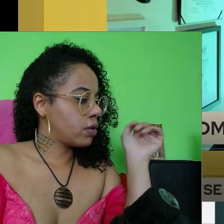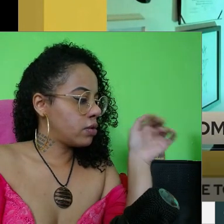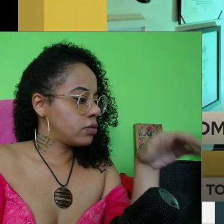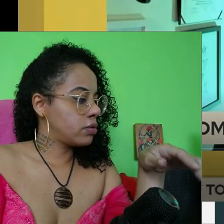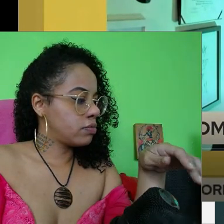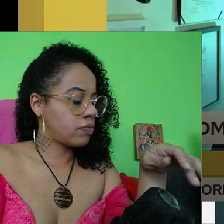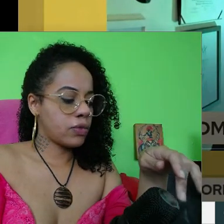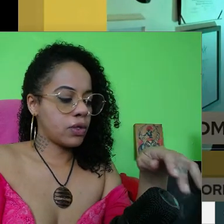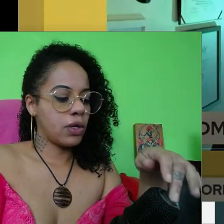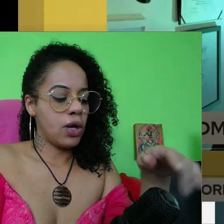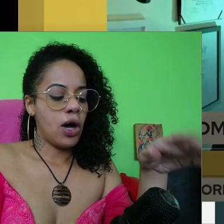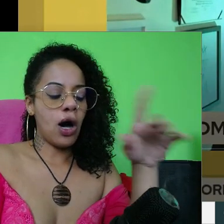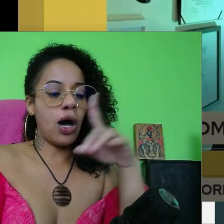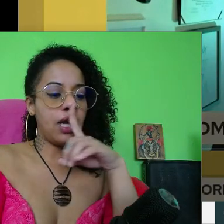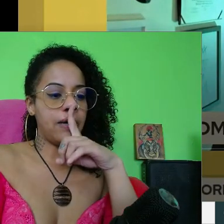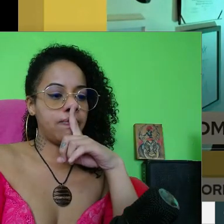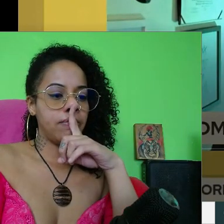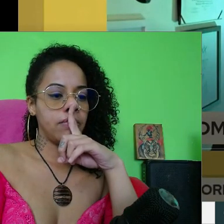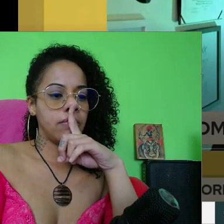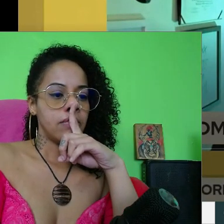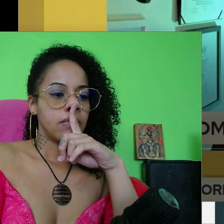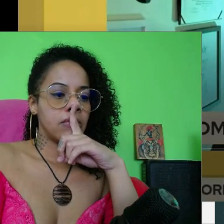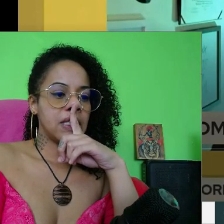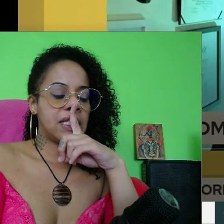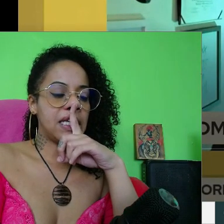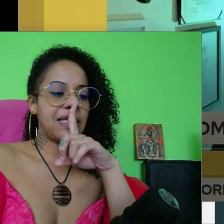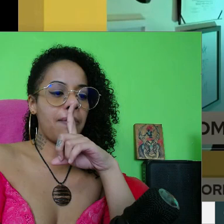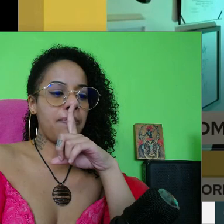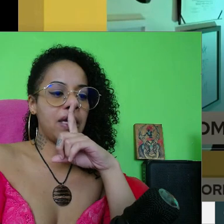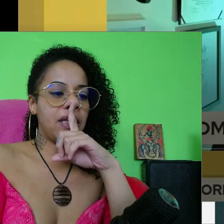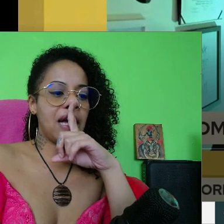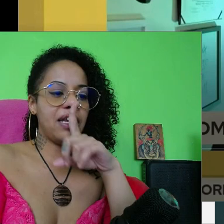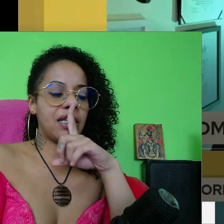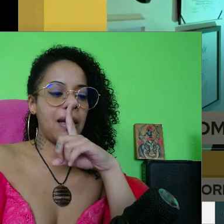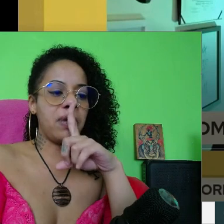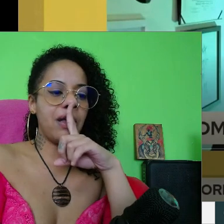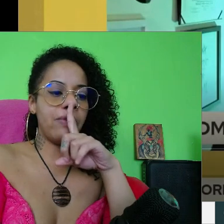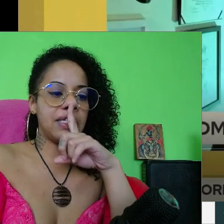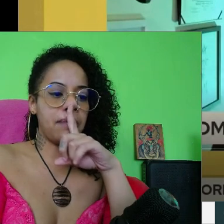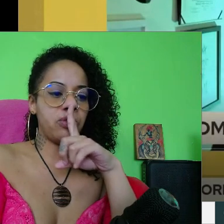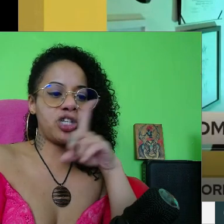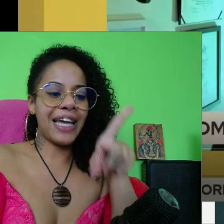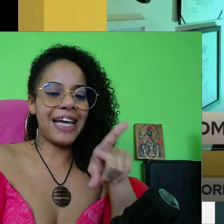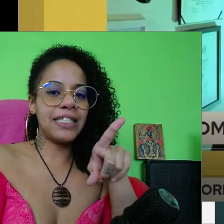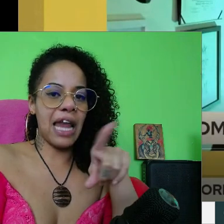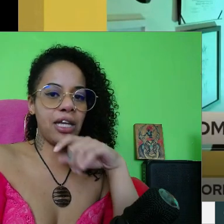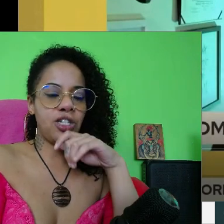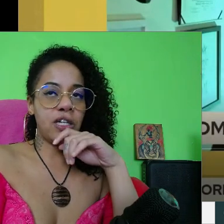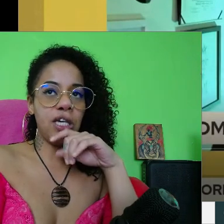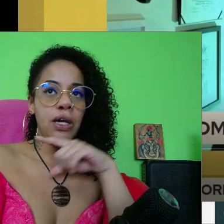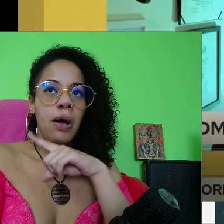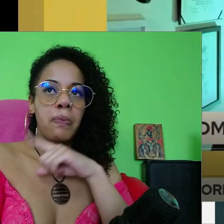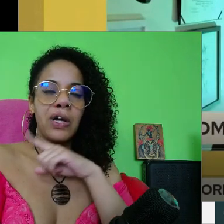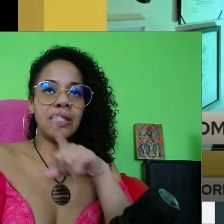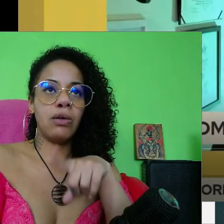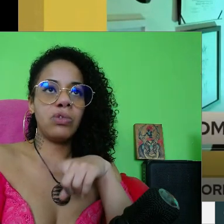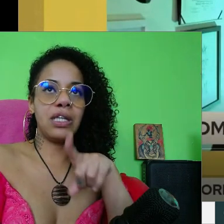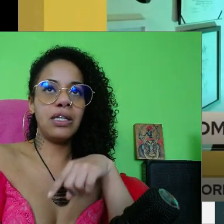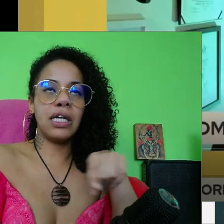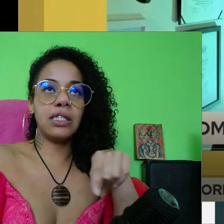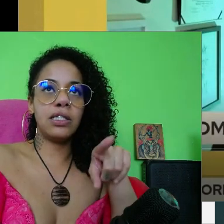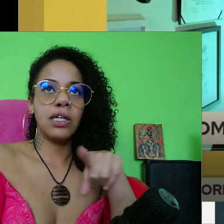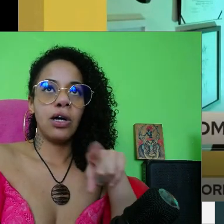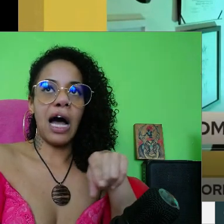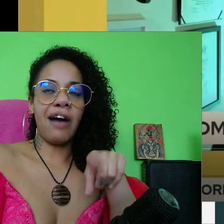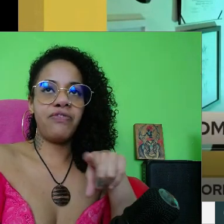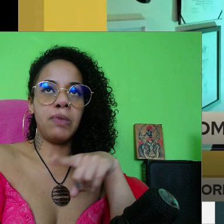a gente tem que olha você sabe que daria até para dar um exemplo de gass Light aqui porque são